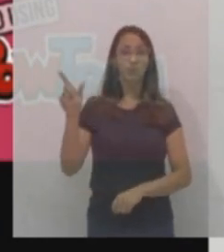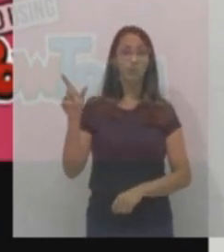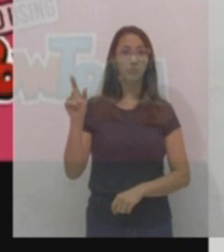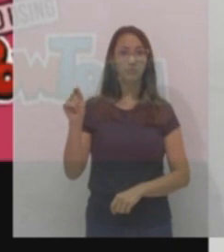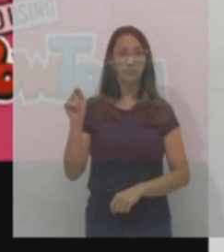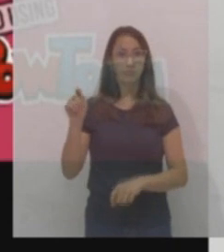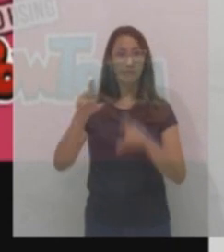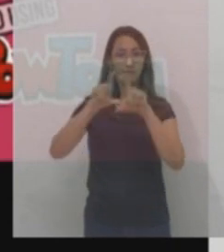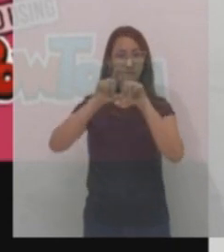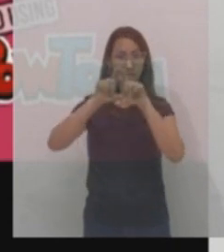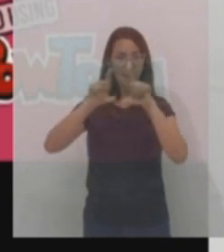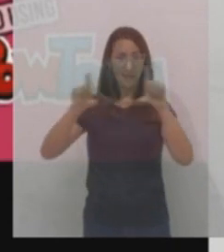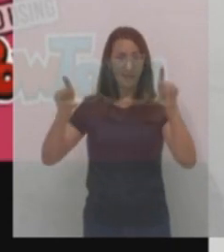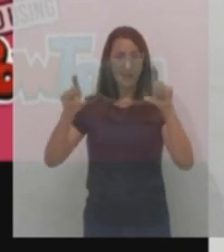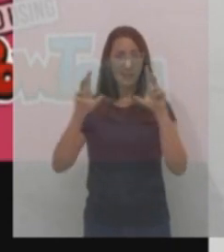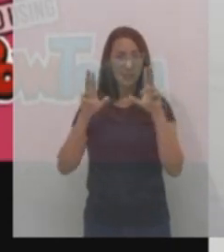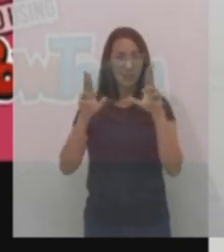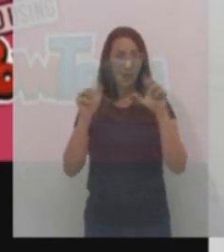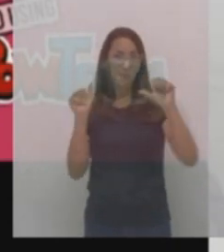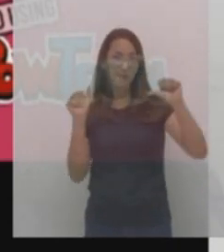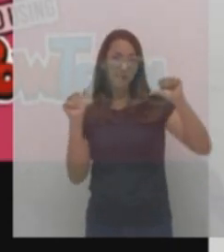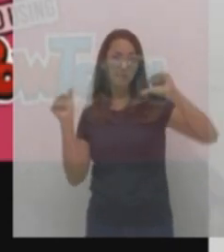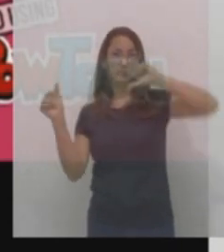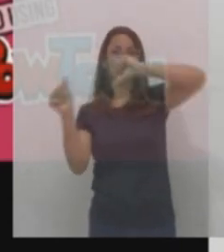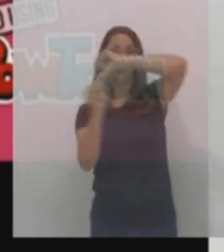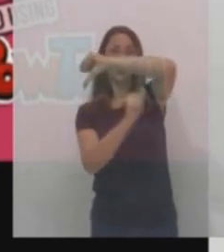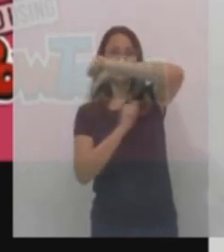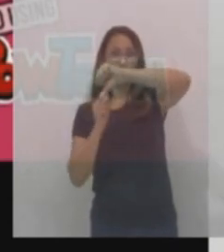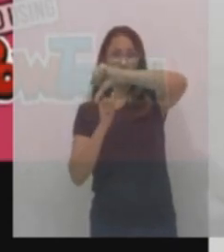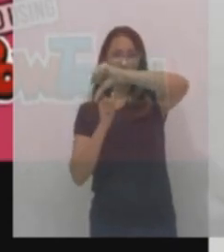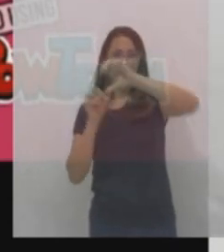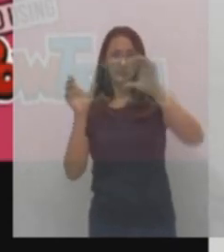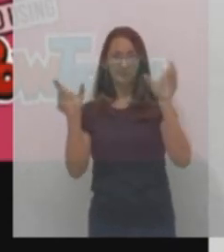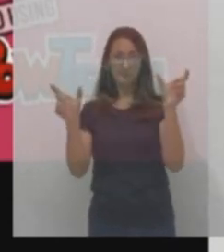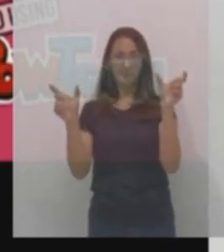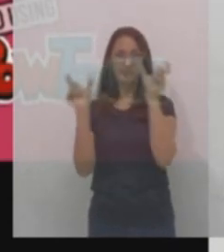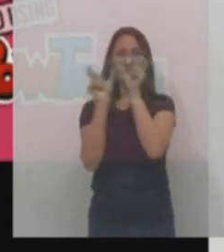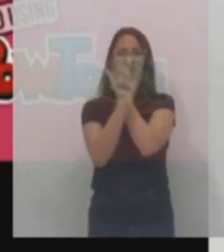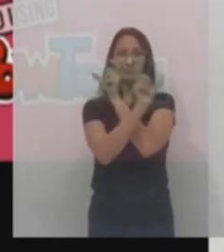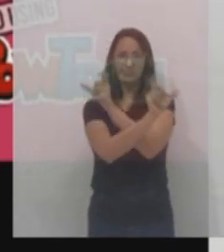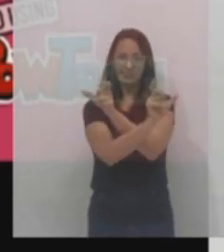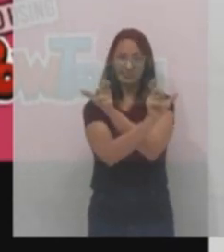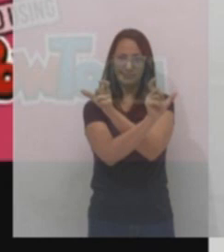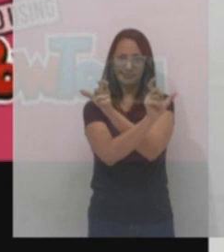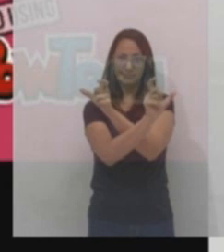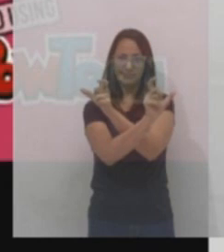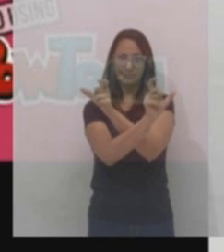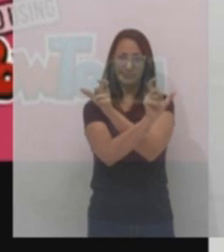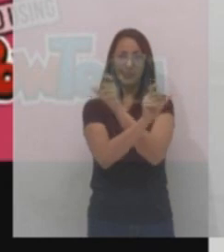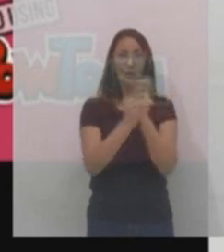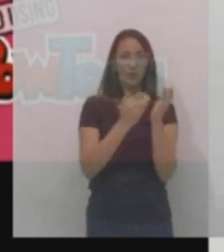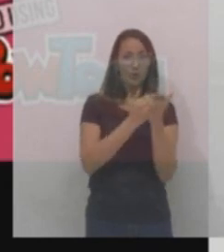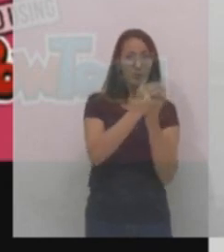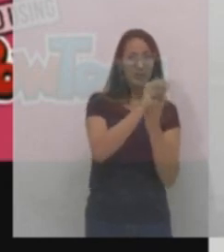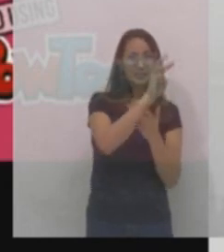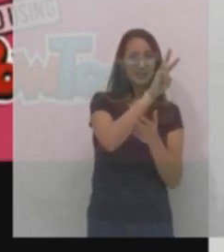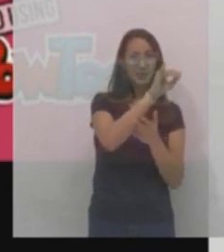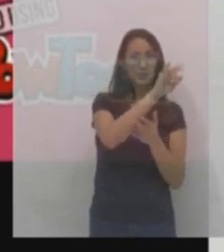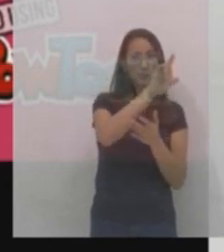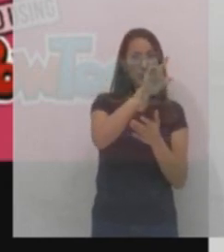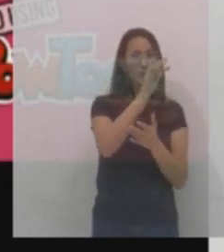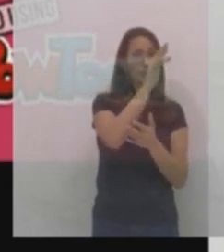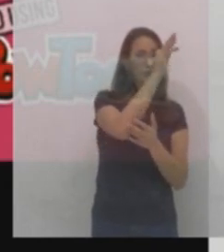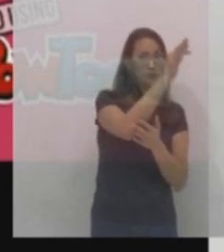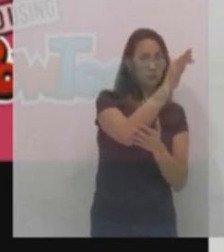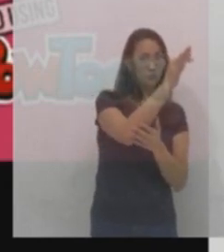a mesma frase, apenas com a inversão da estrutura, tá? Começando com will, ação no futuro, e